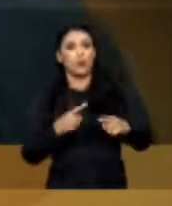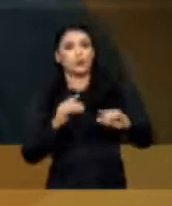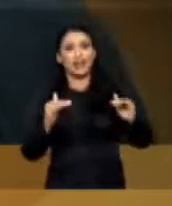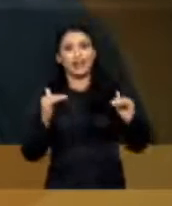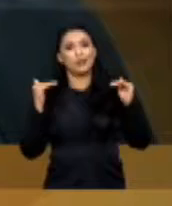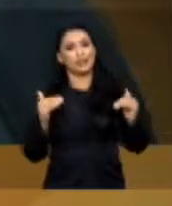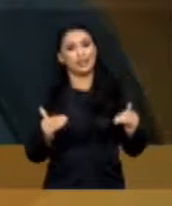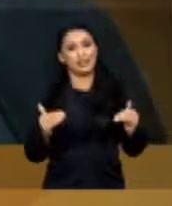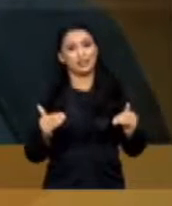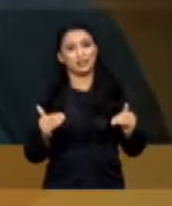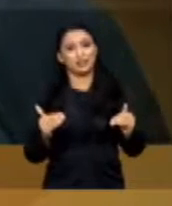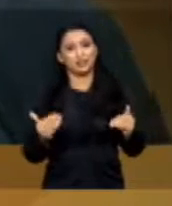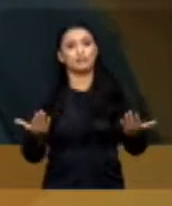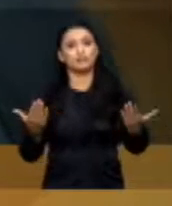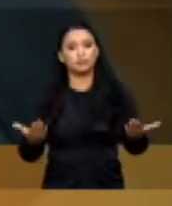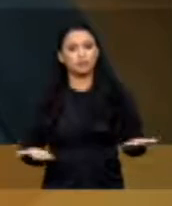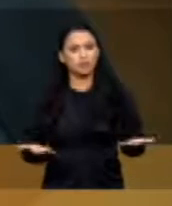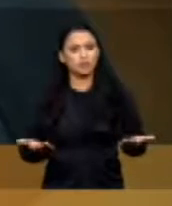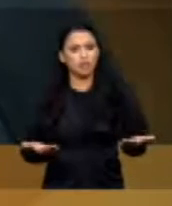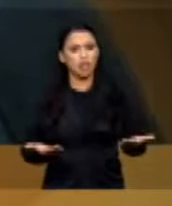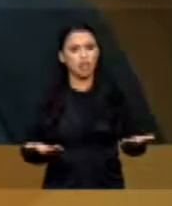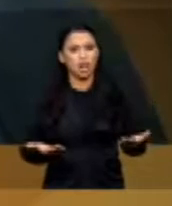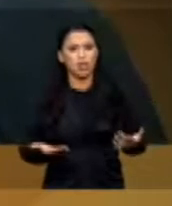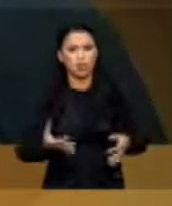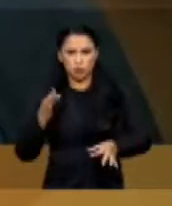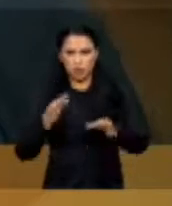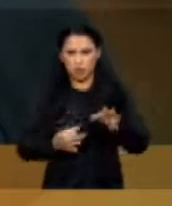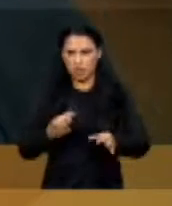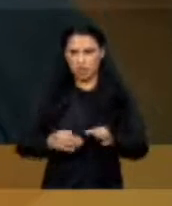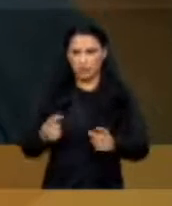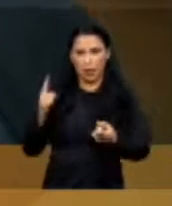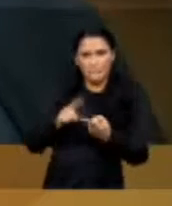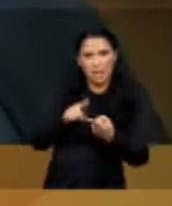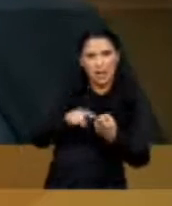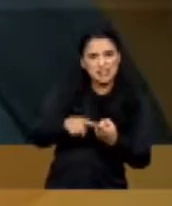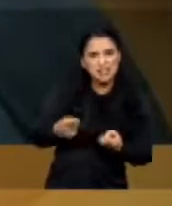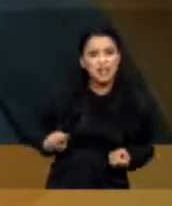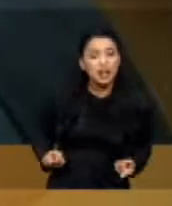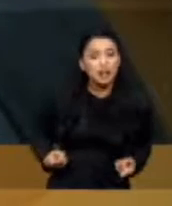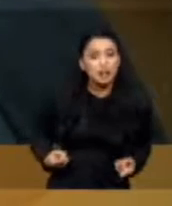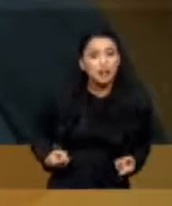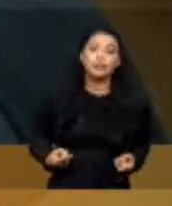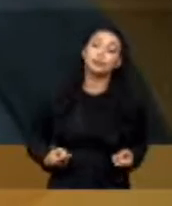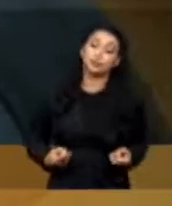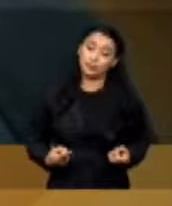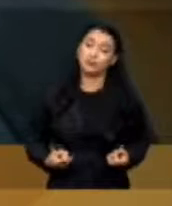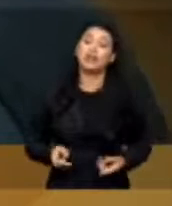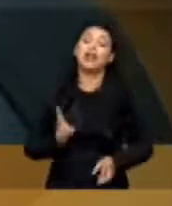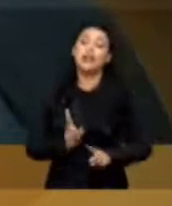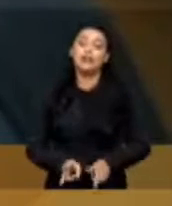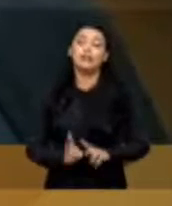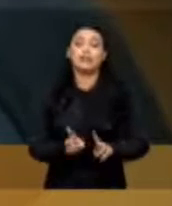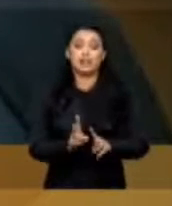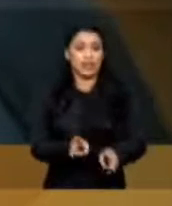autoridade. Intimidar o seu julgador, ameaçar o seu julgador é e sempre foi uma